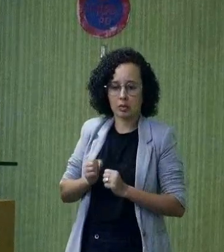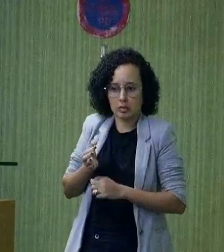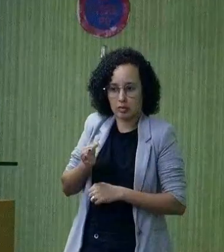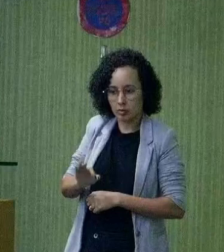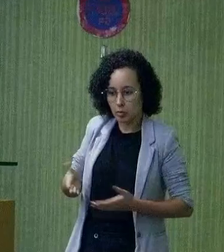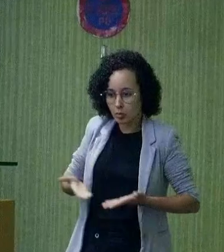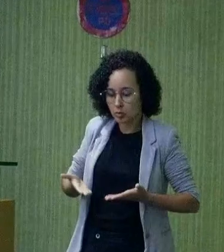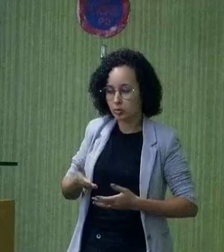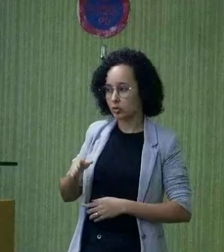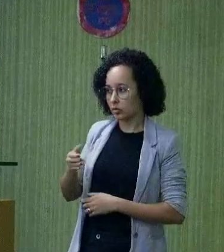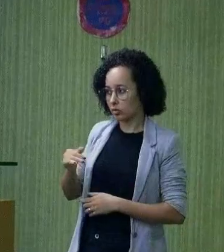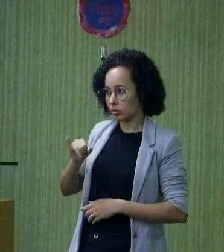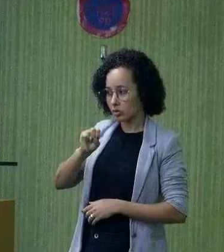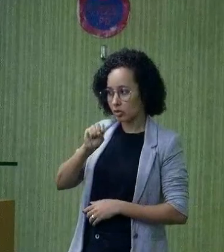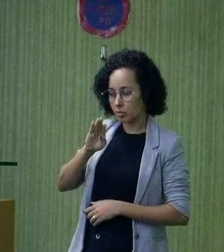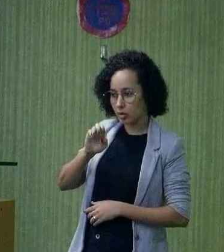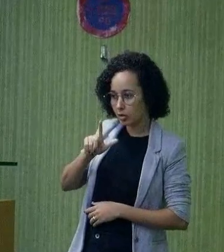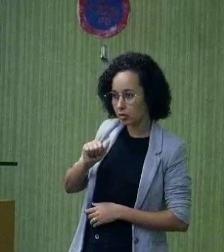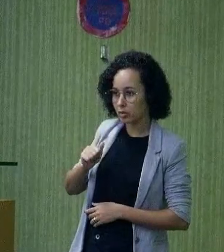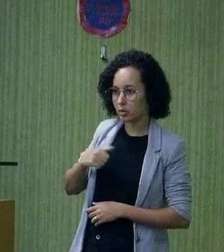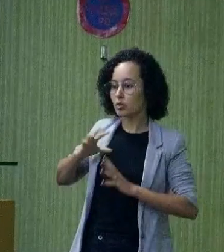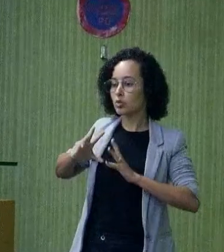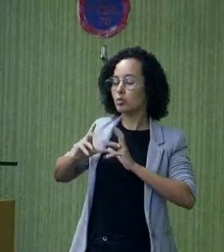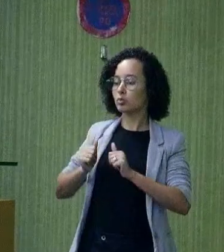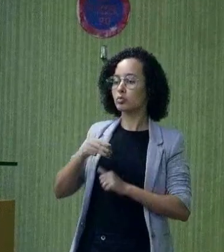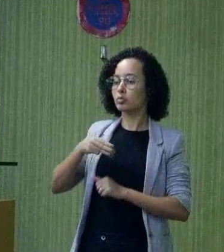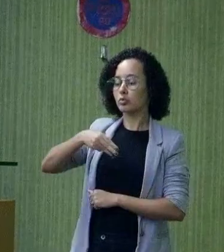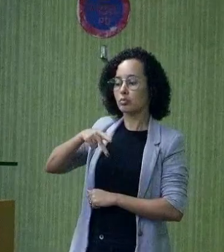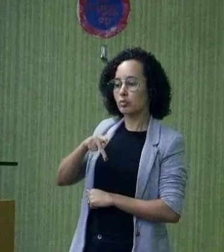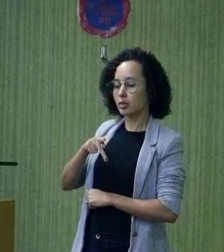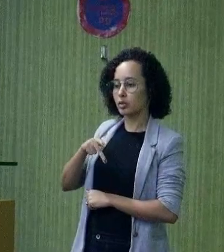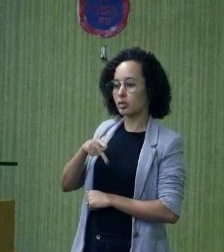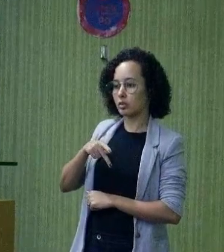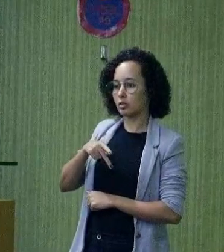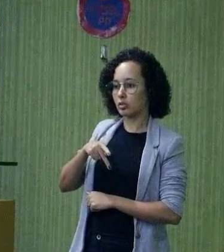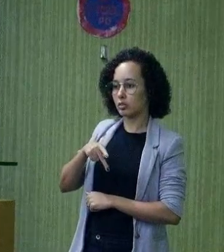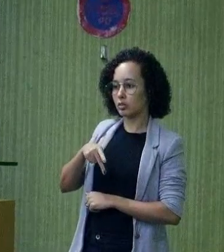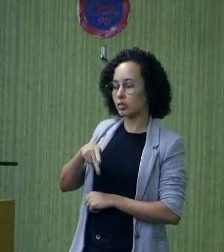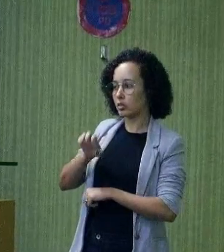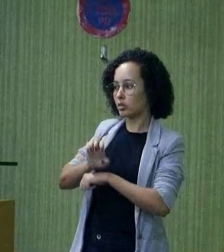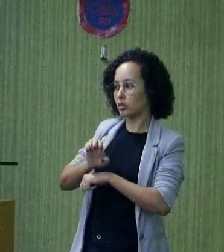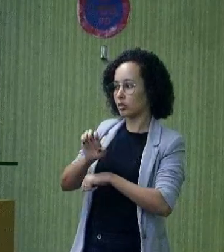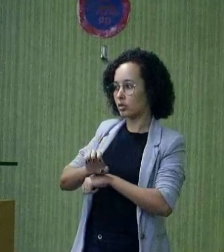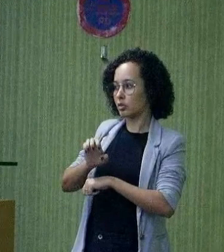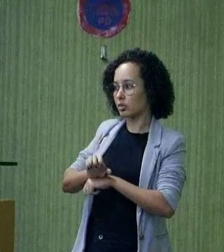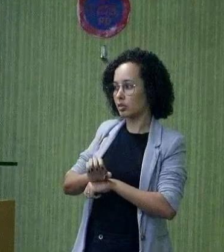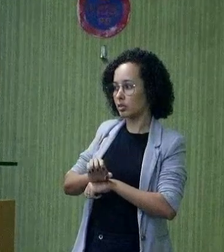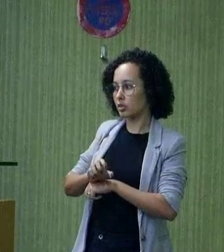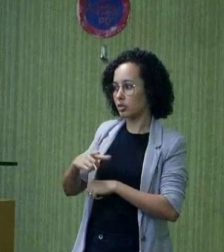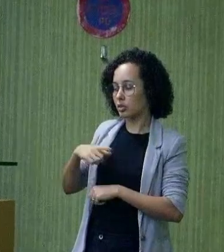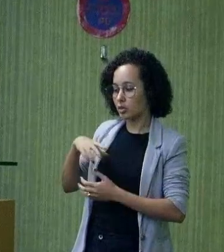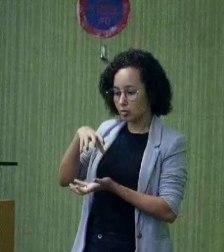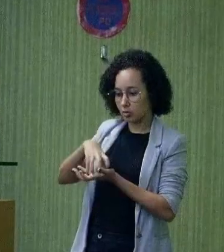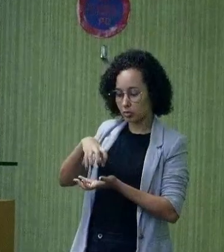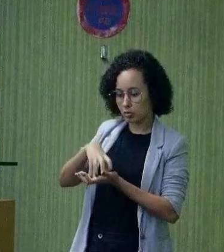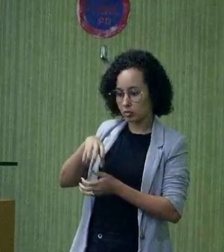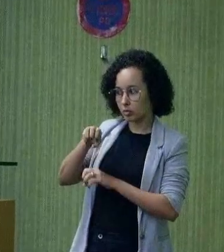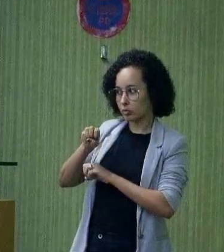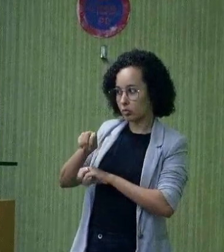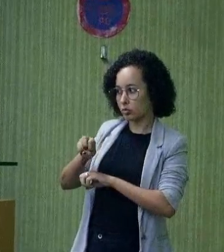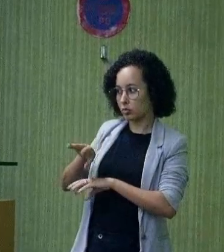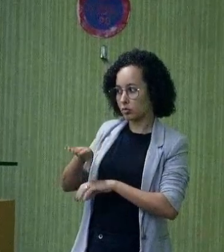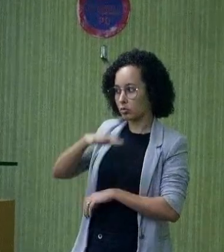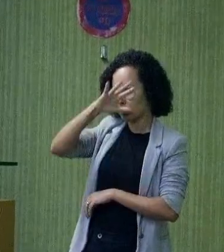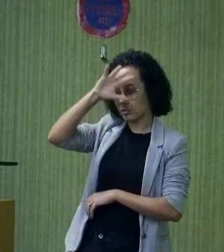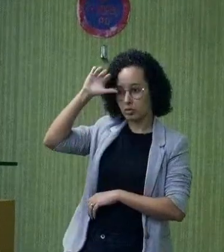hoje em todos os MPS estaduais existe um C só de educação a gente viu que não a colega do Amazonas já